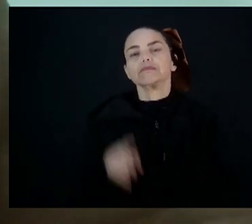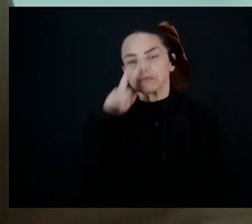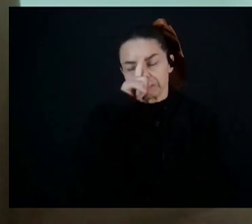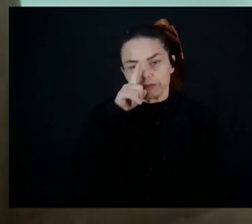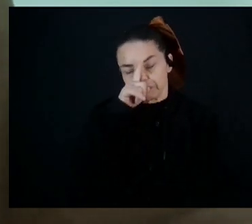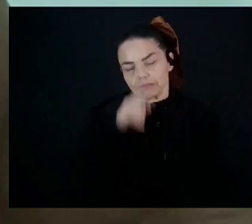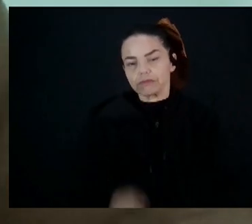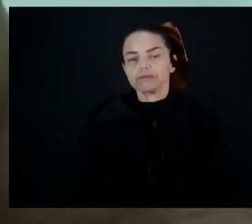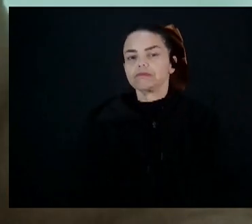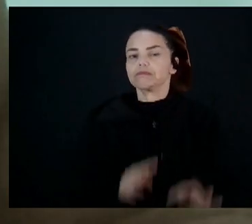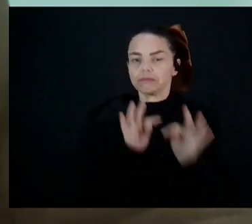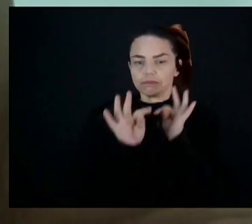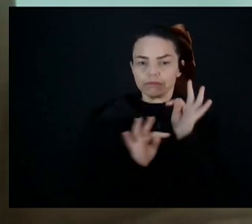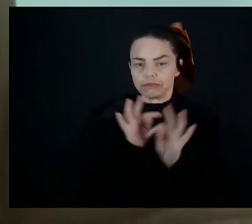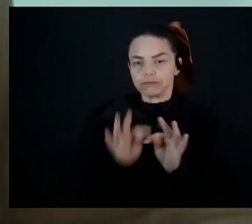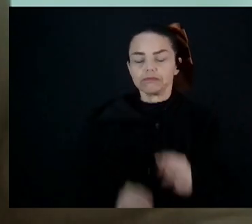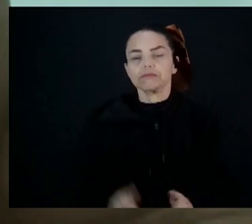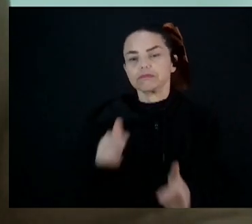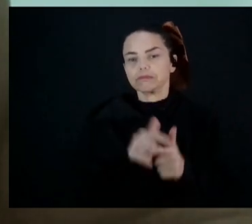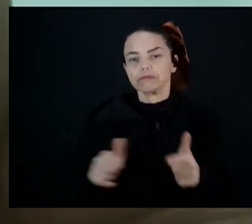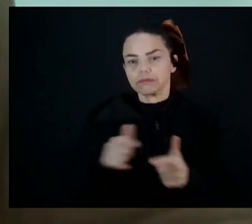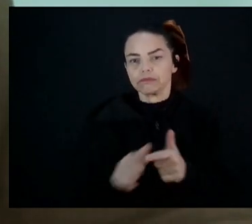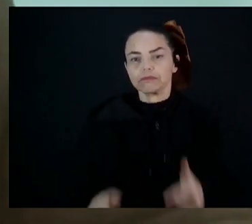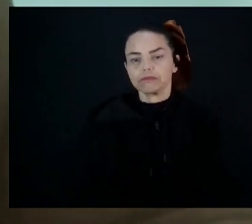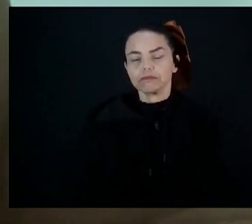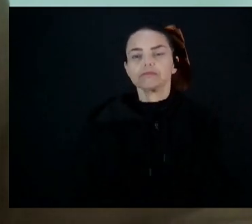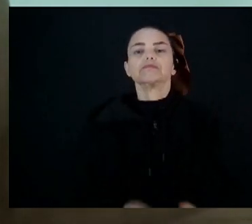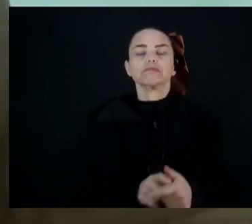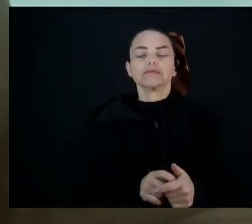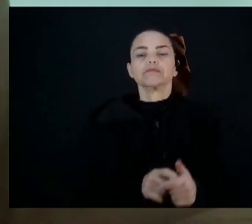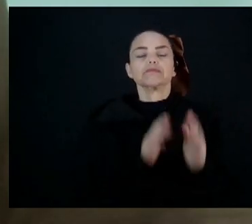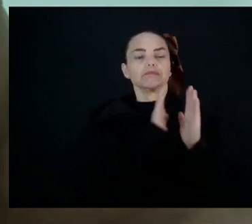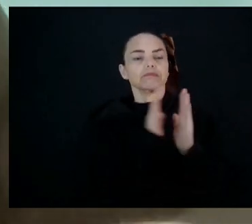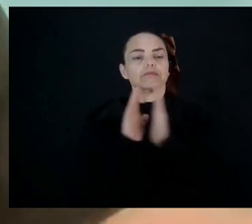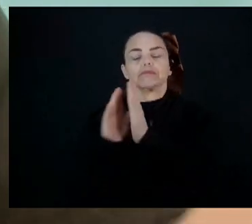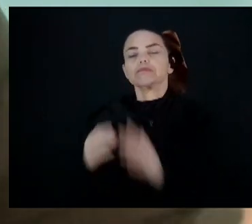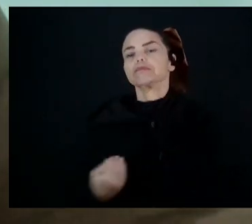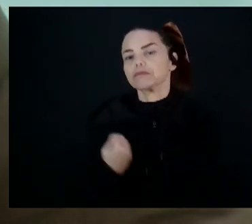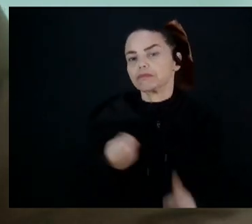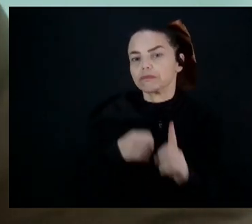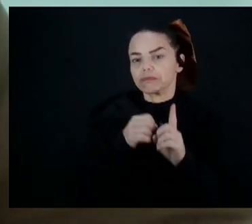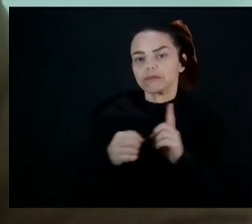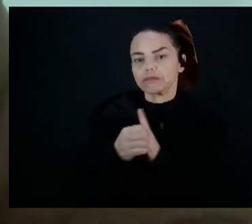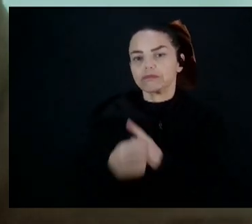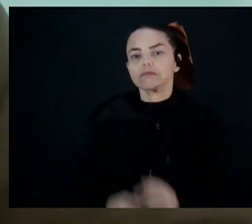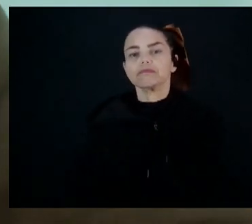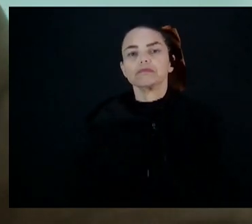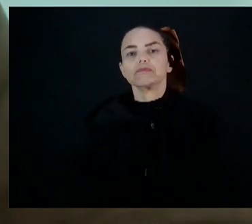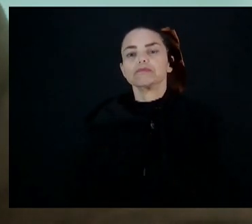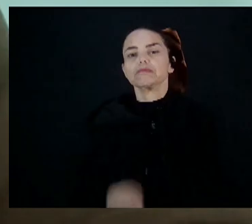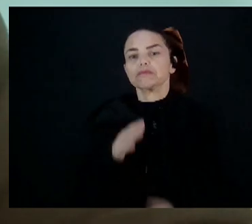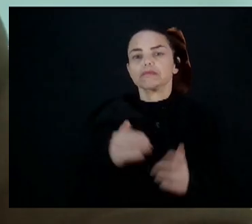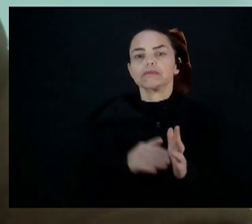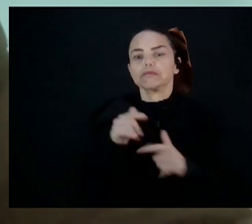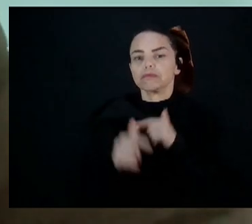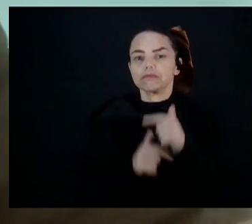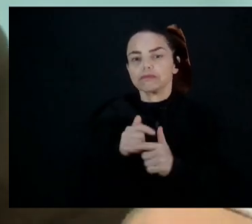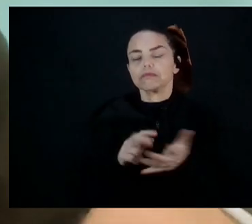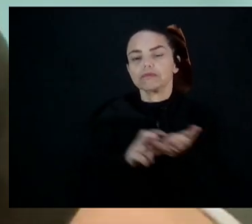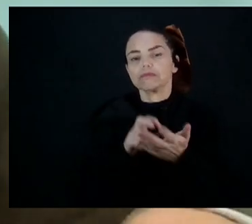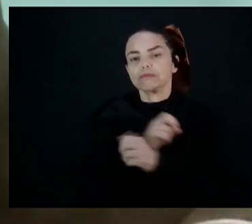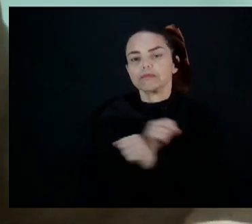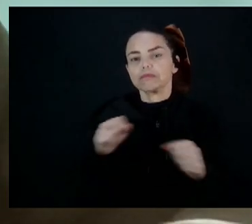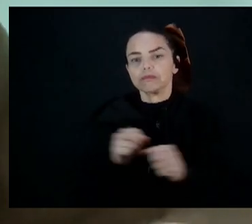tratar. O problema é que os ciclos sociais que a gente vive hoje em dia, todo mundo tem que trabalhar logo de manhã, vai ter que